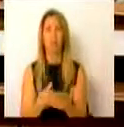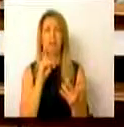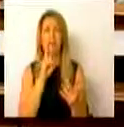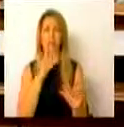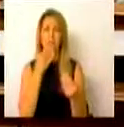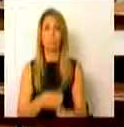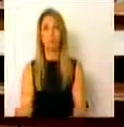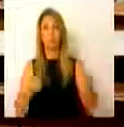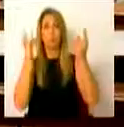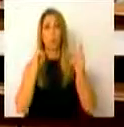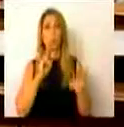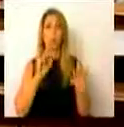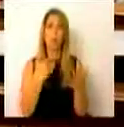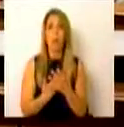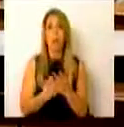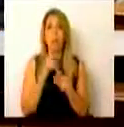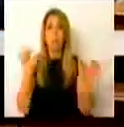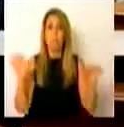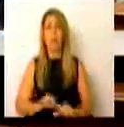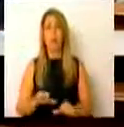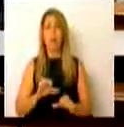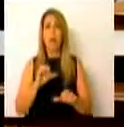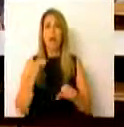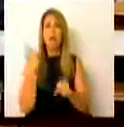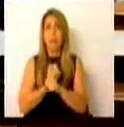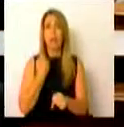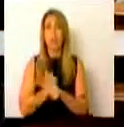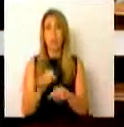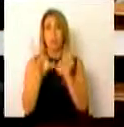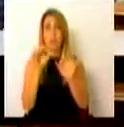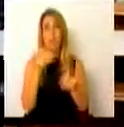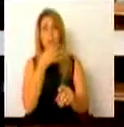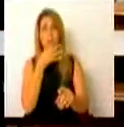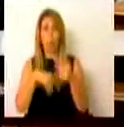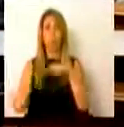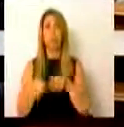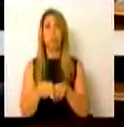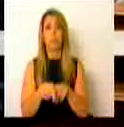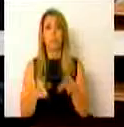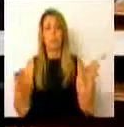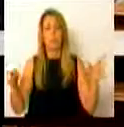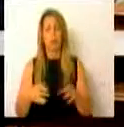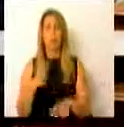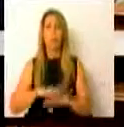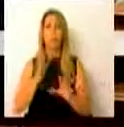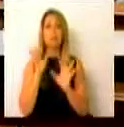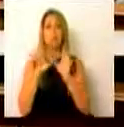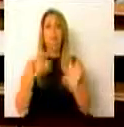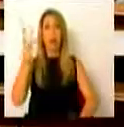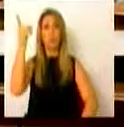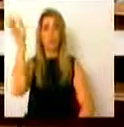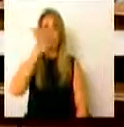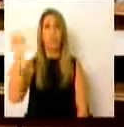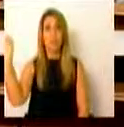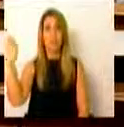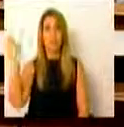da polícia dos políticos. Quando na realidade sabemos que a entidade da transparência, aquela que se pretende criar, à semelhança da autoridade francesa, aquilo que visa ser é de